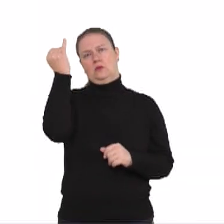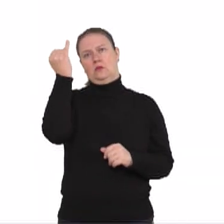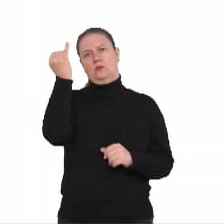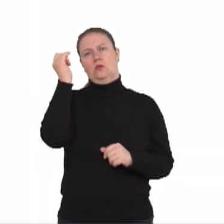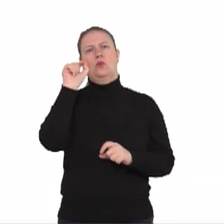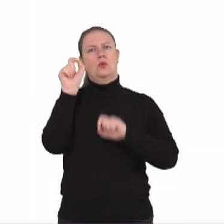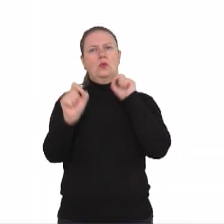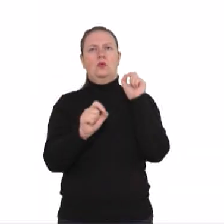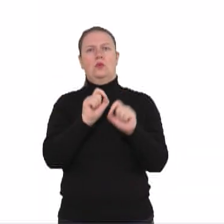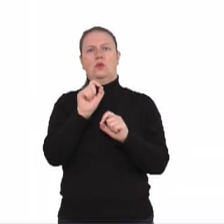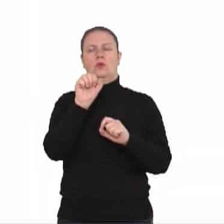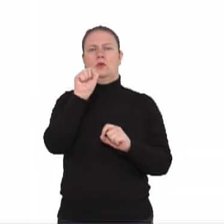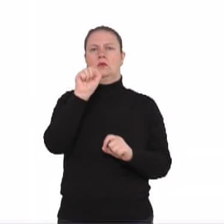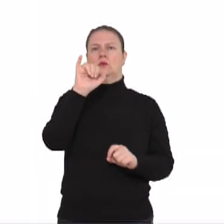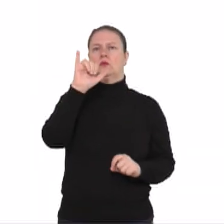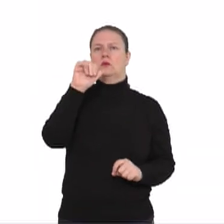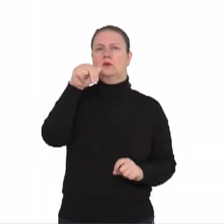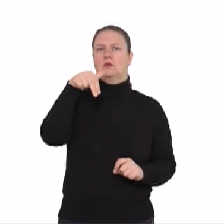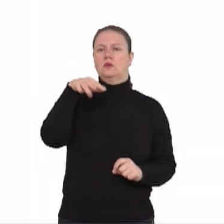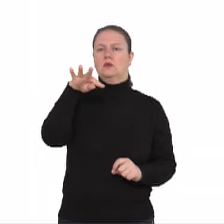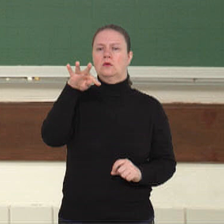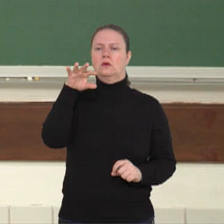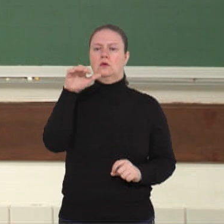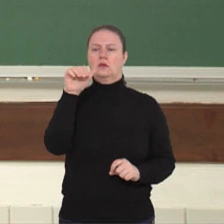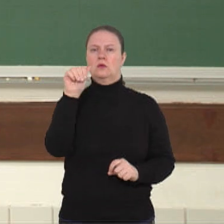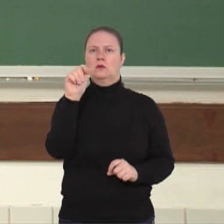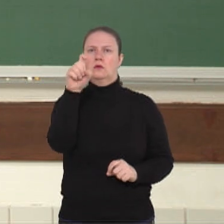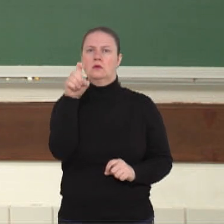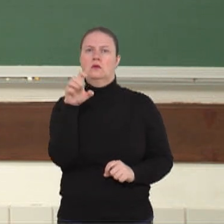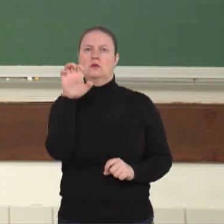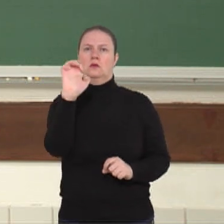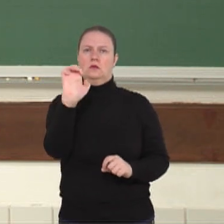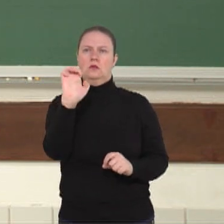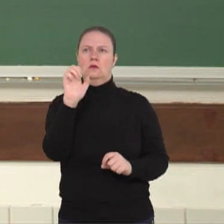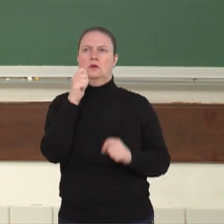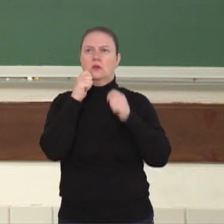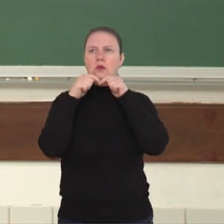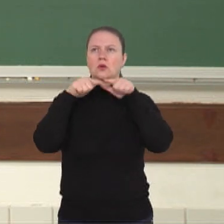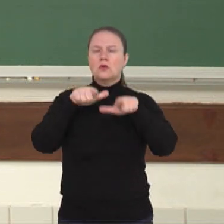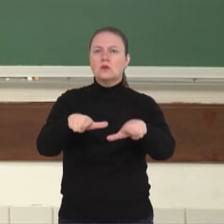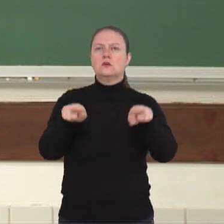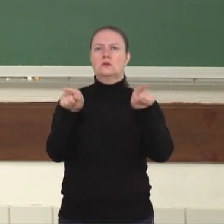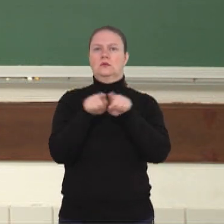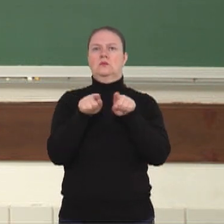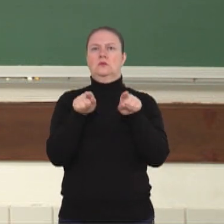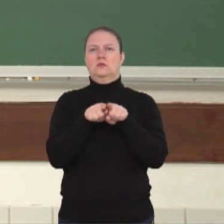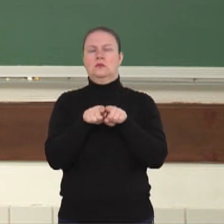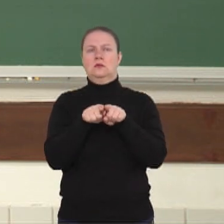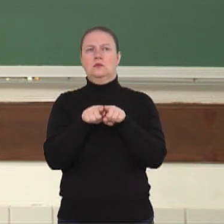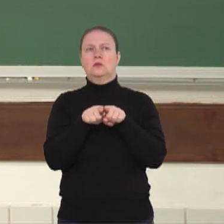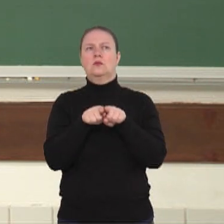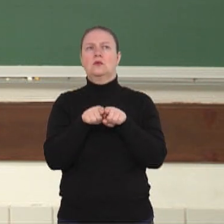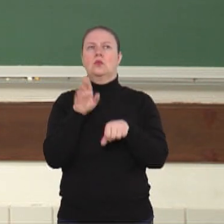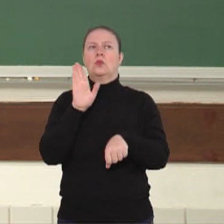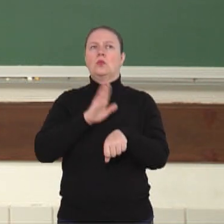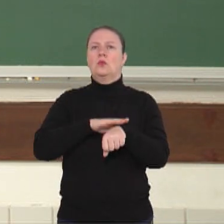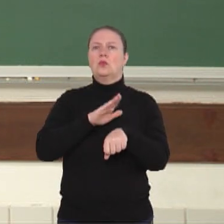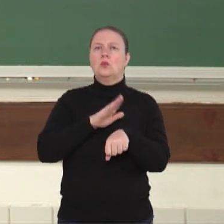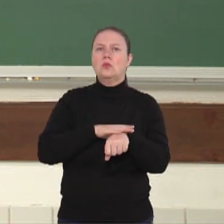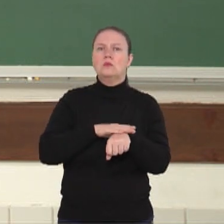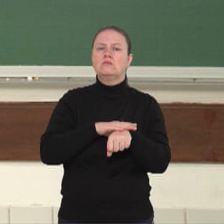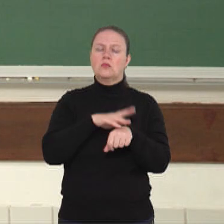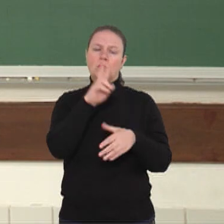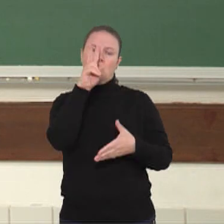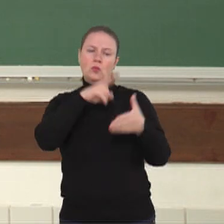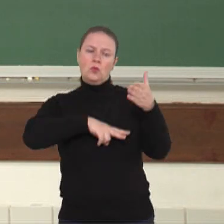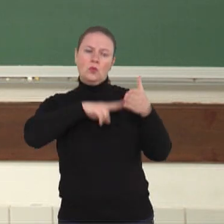que é a sintaxe da língua, né? A ordem das coisas na frase e na oração importam na hora que eu analiso um texto e na